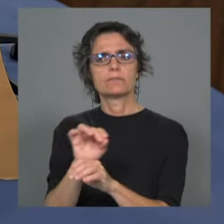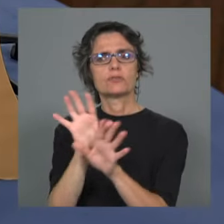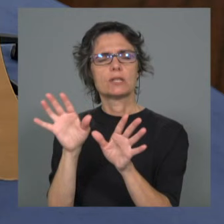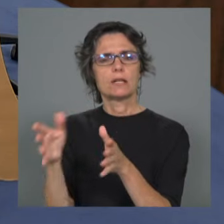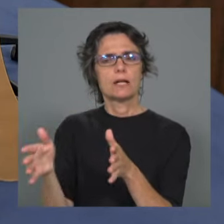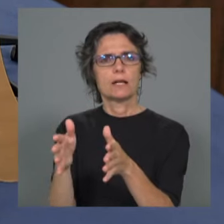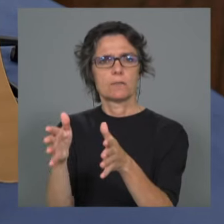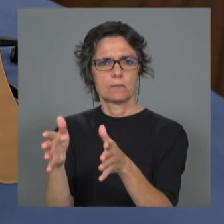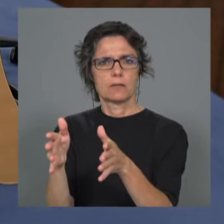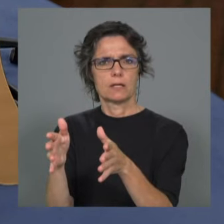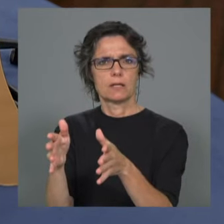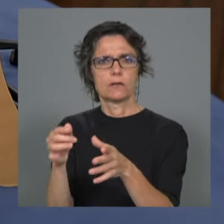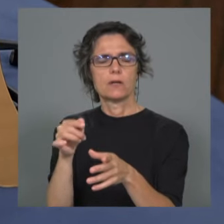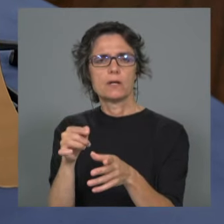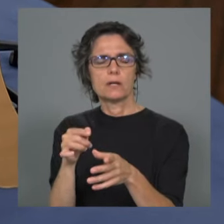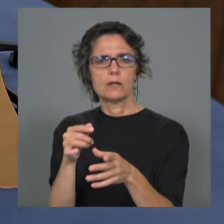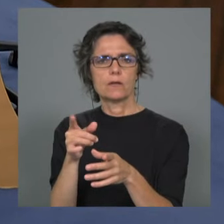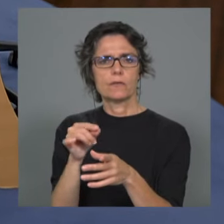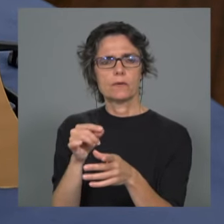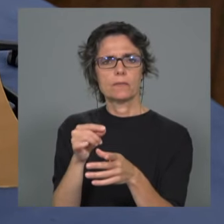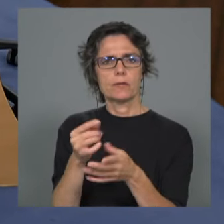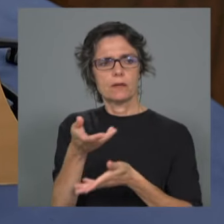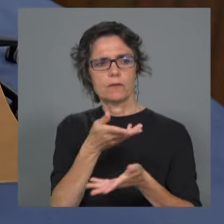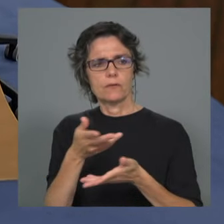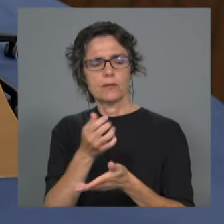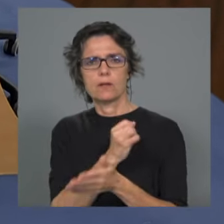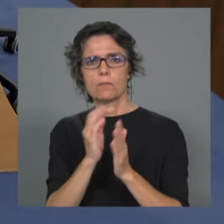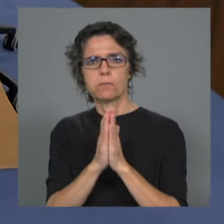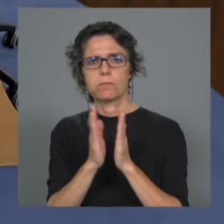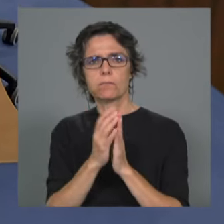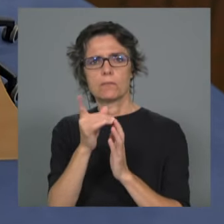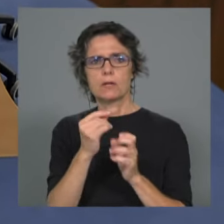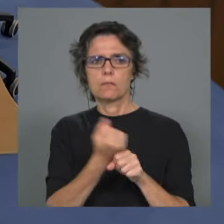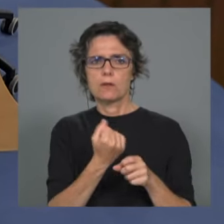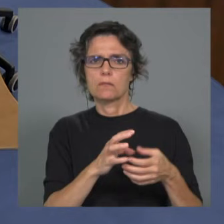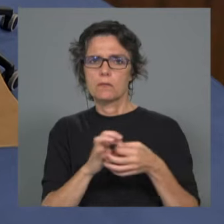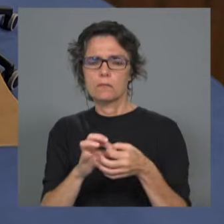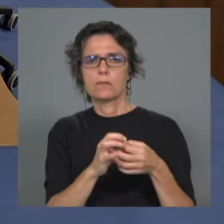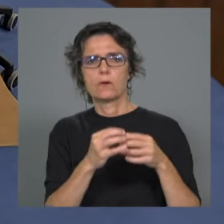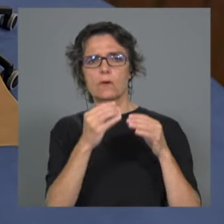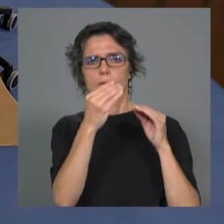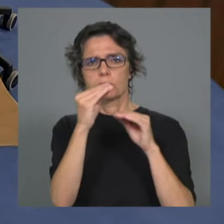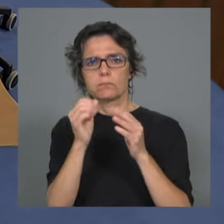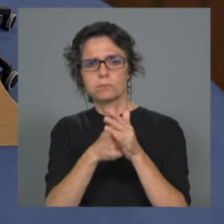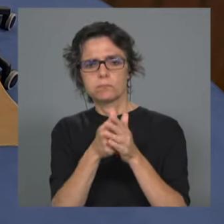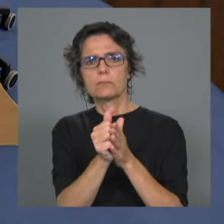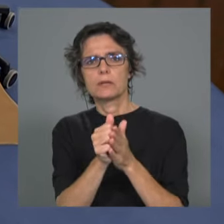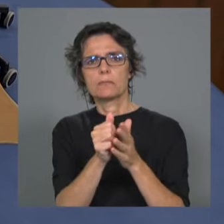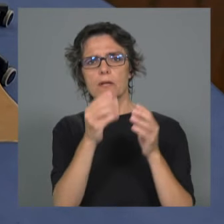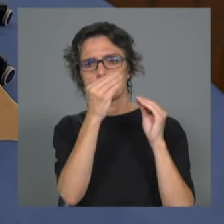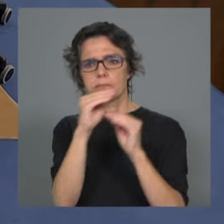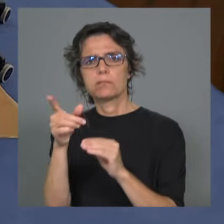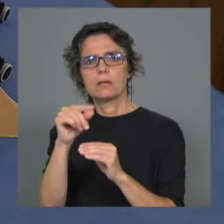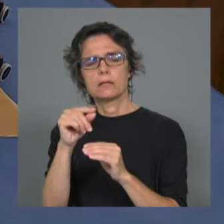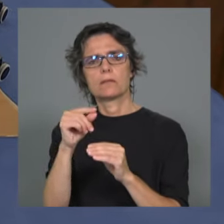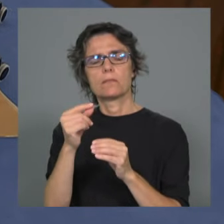tanto que a minha ligação com a igreja, com a minha paróquia, enquanto catequista, enquanto acólito, e sempre tendo aquela química na